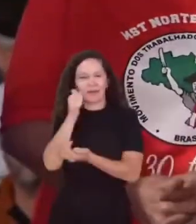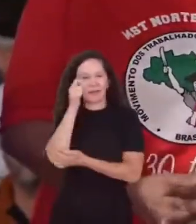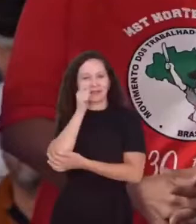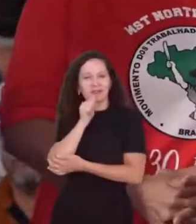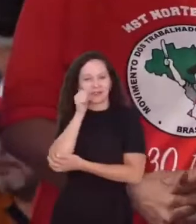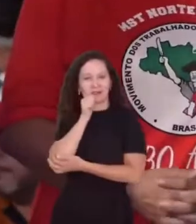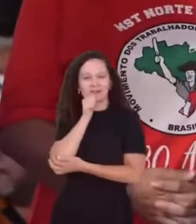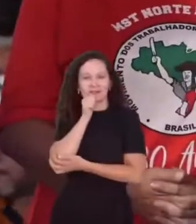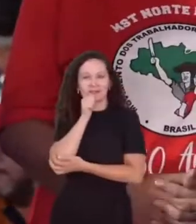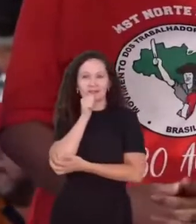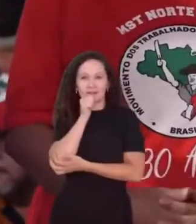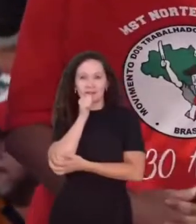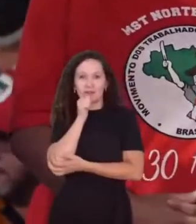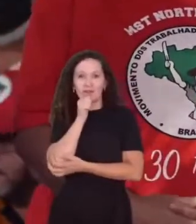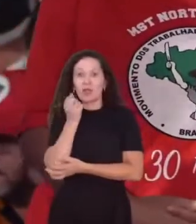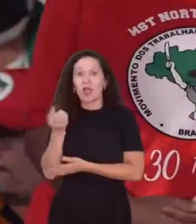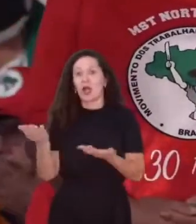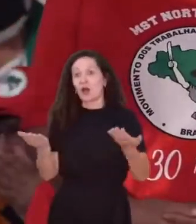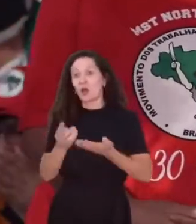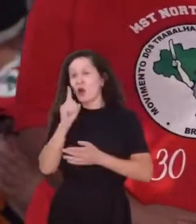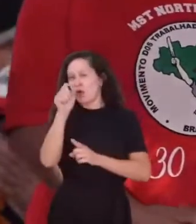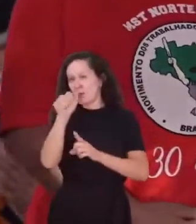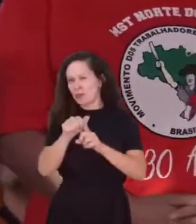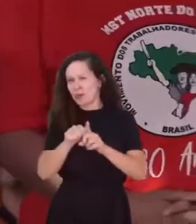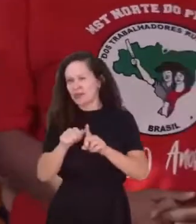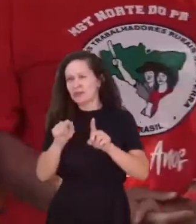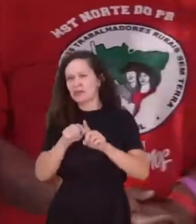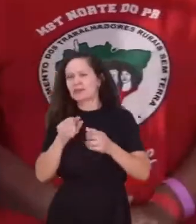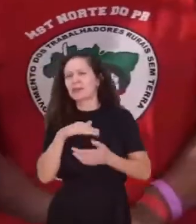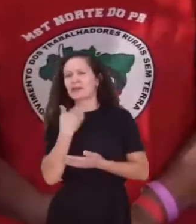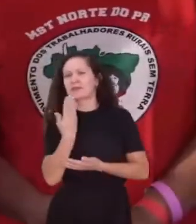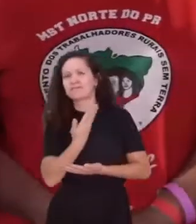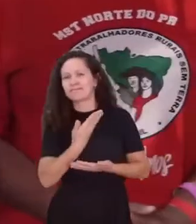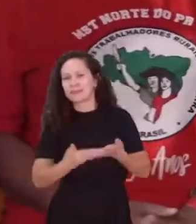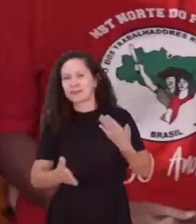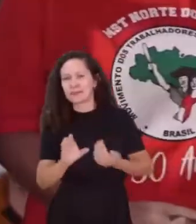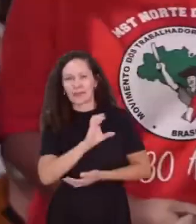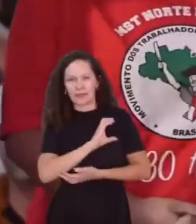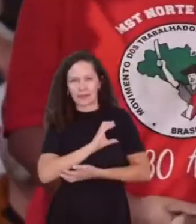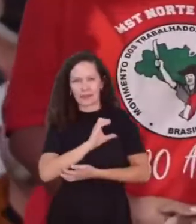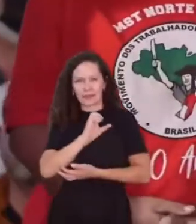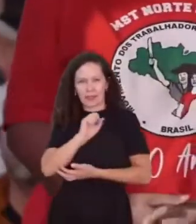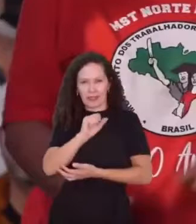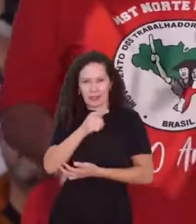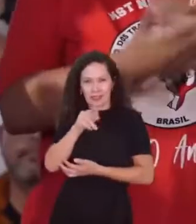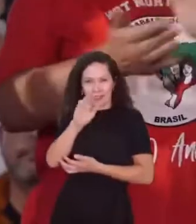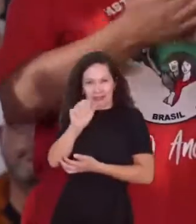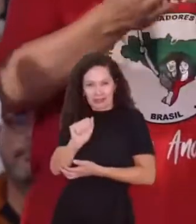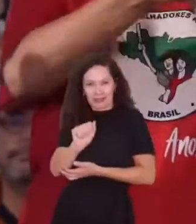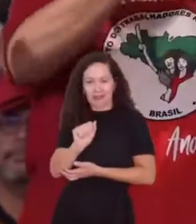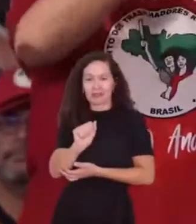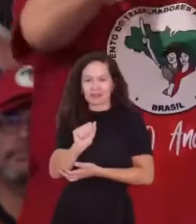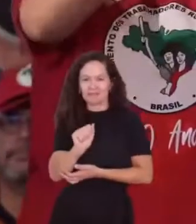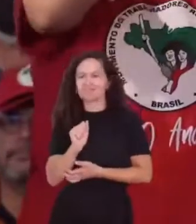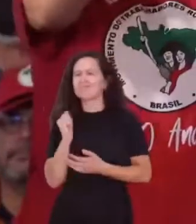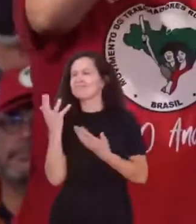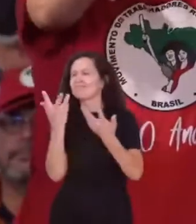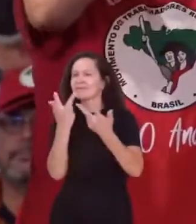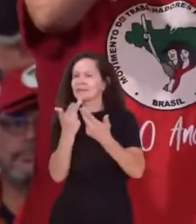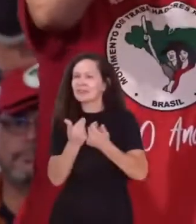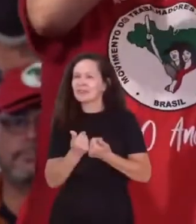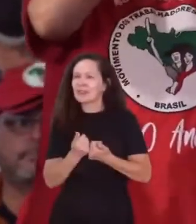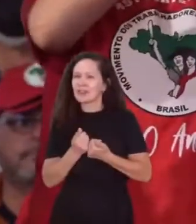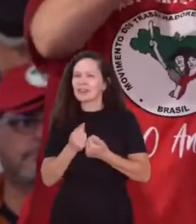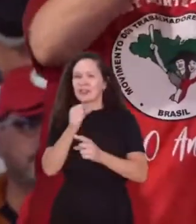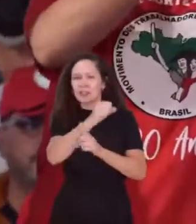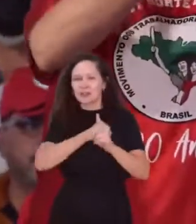aí há um mês, perdemos também a nossa companheira Sandra Nishimura, nossa Sandra Nishi, tão querida, assistente social, militante, lutadora